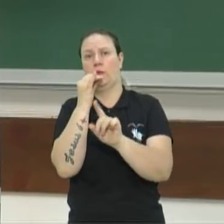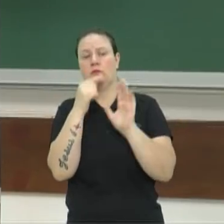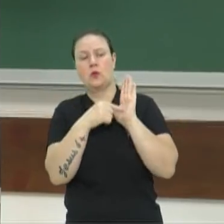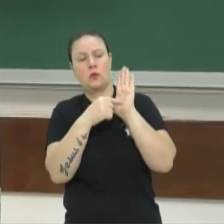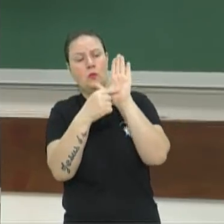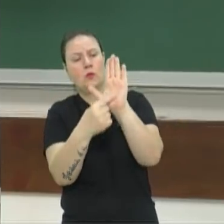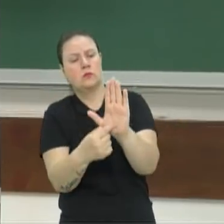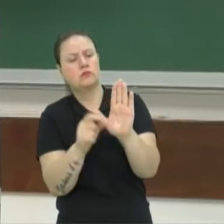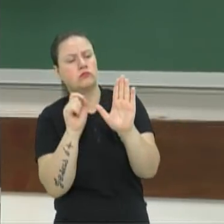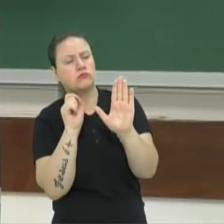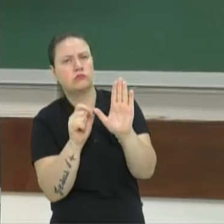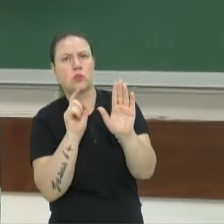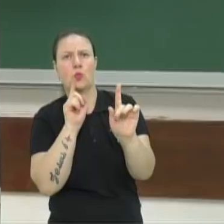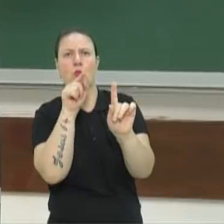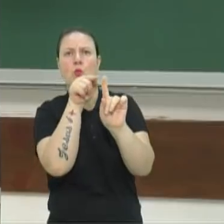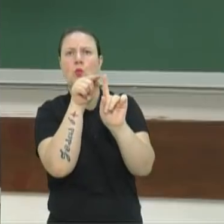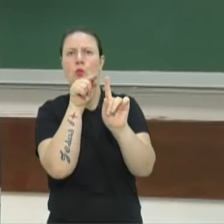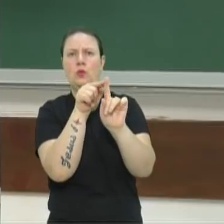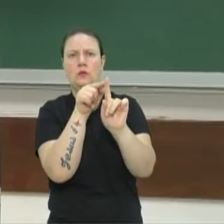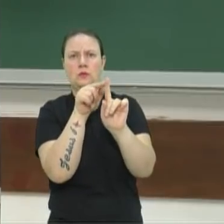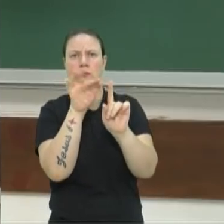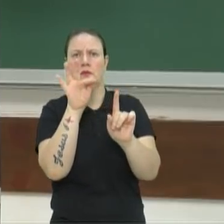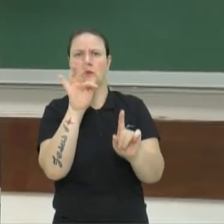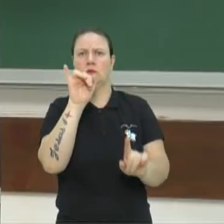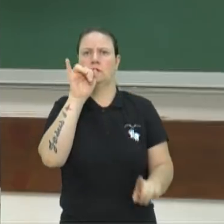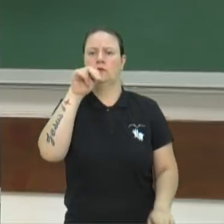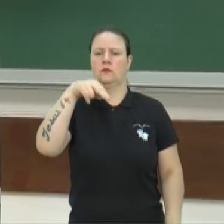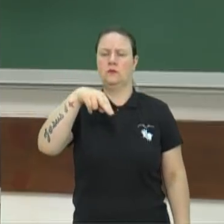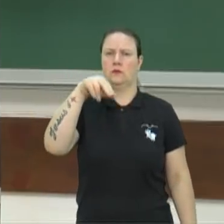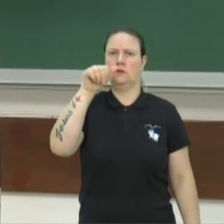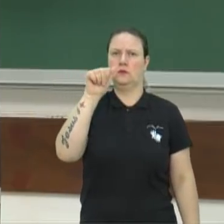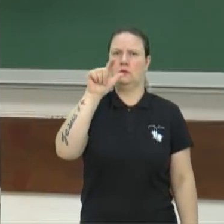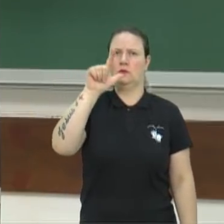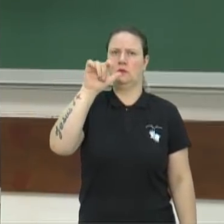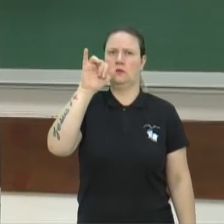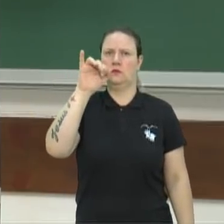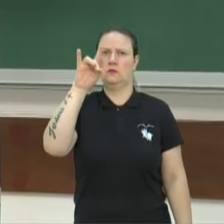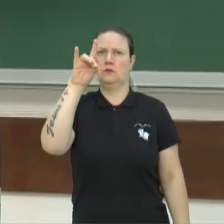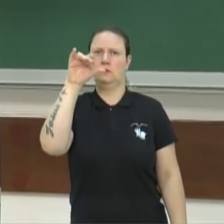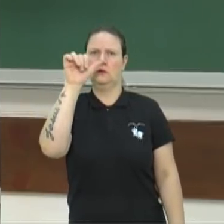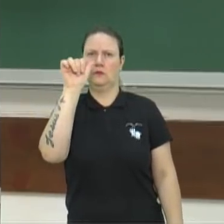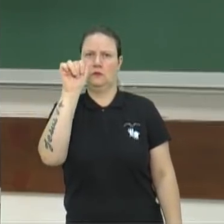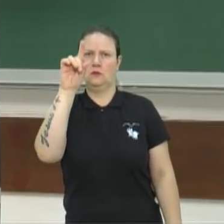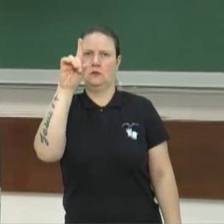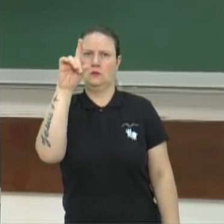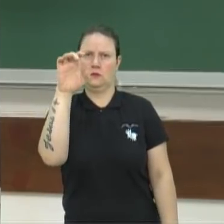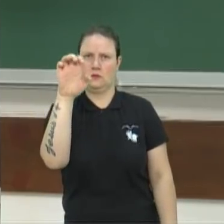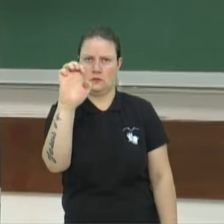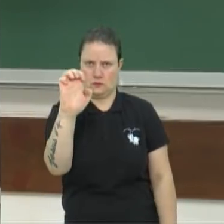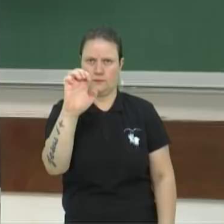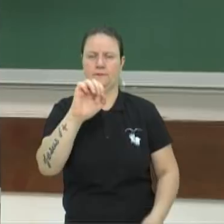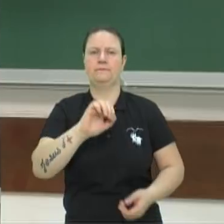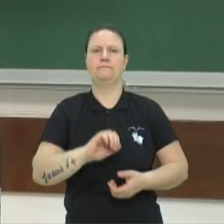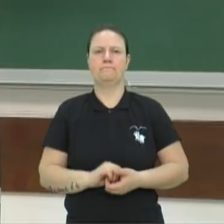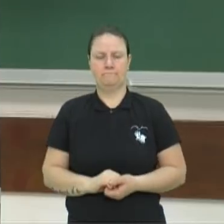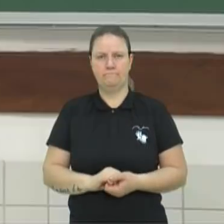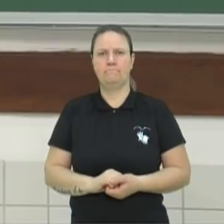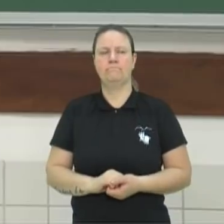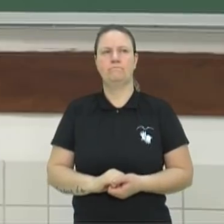um objetivo, pode se tratar de uma oração subordinada adverbial